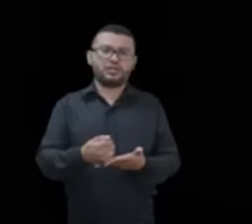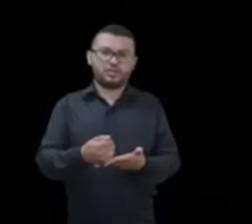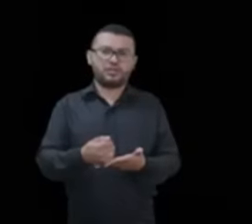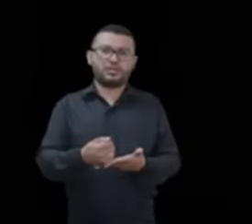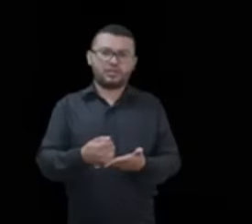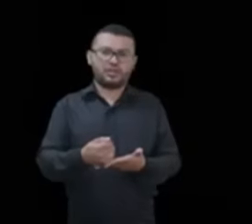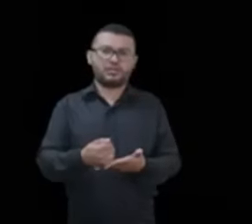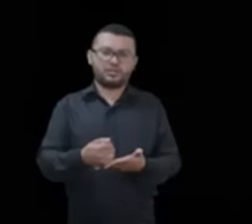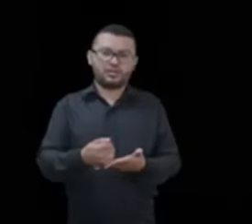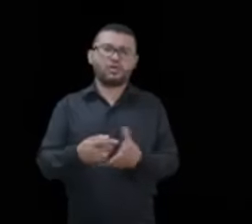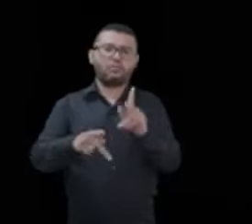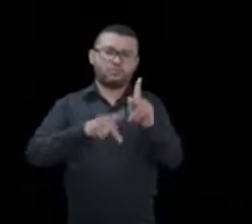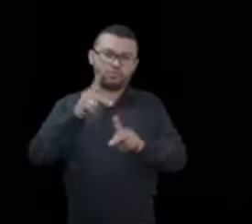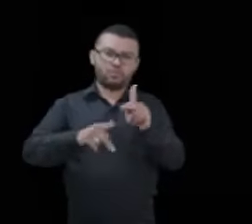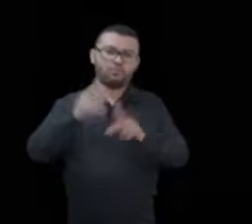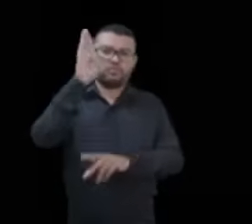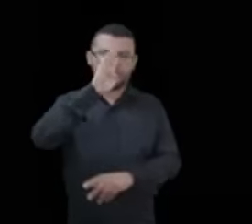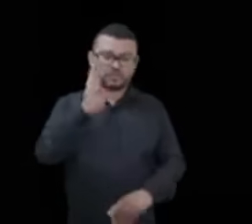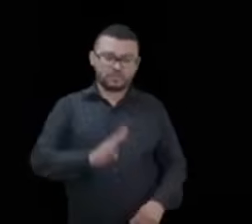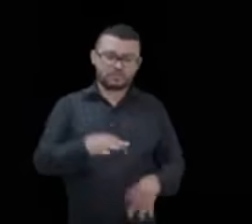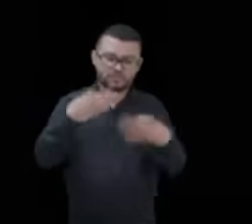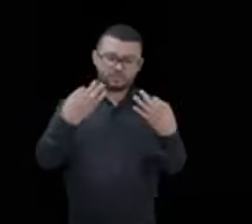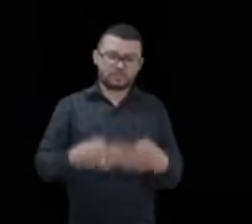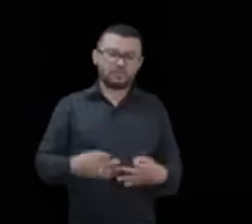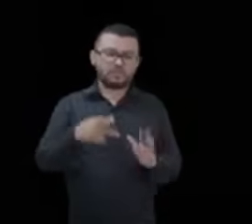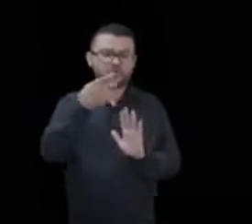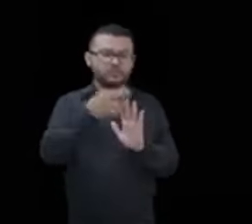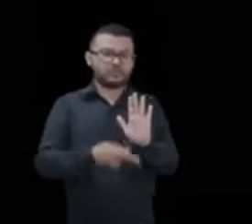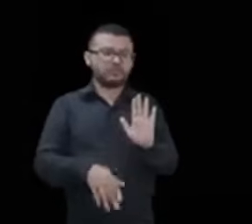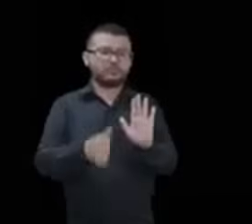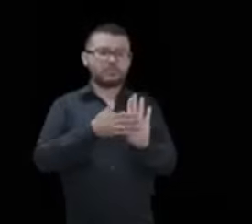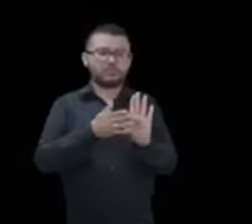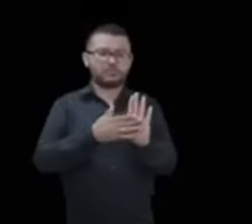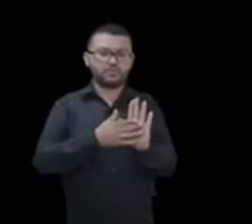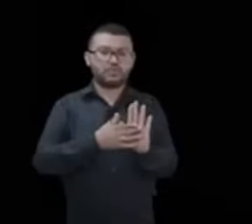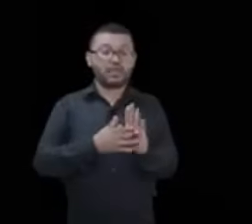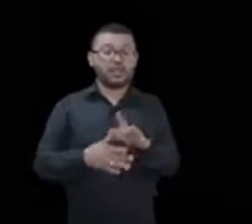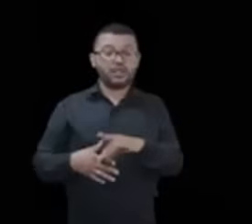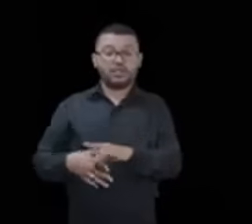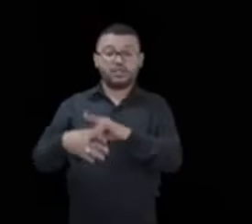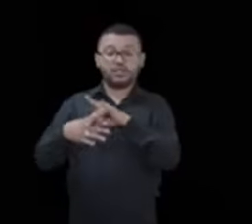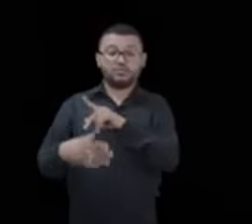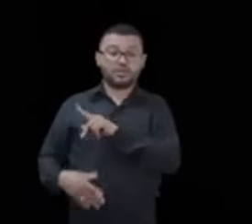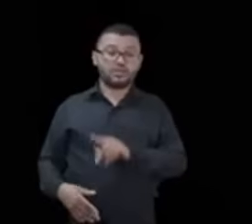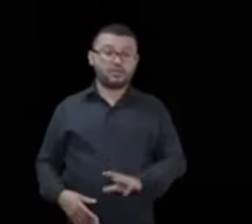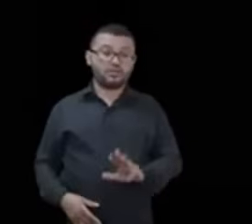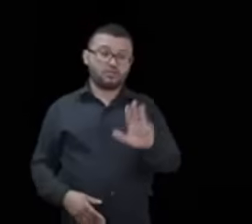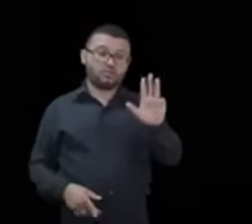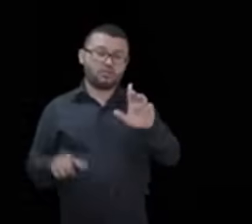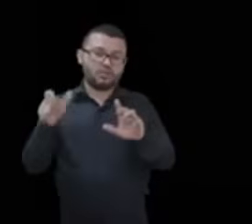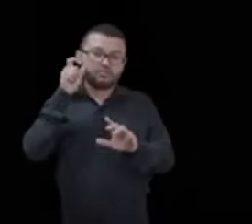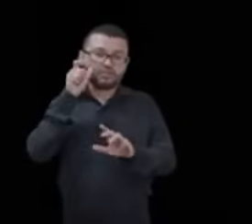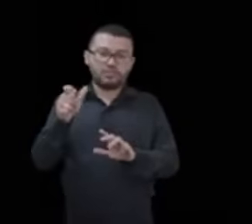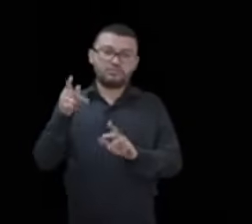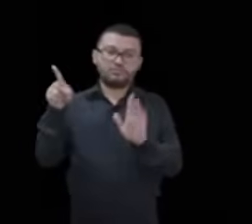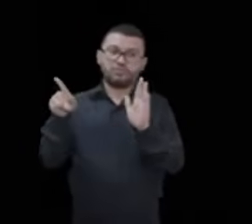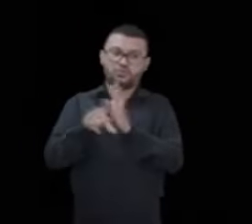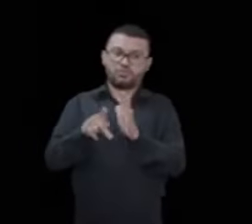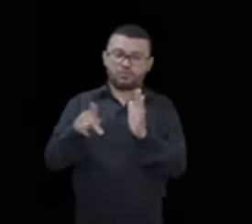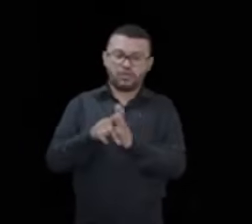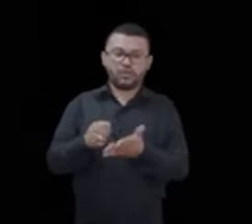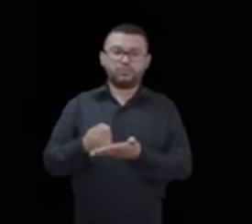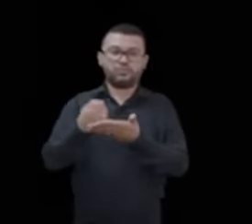é o projeto do povo brasileiro. O nosso projeto é o projeto liderado pelo presidente Lula. E quero dizer a